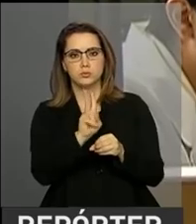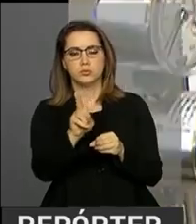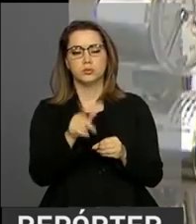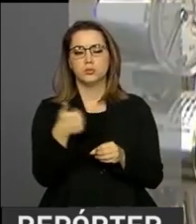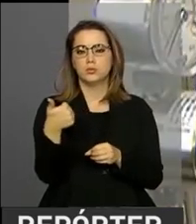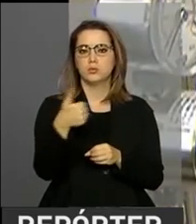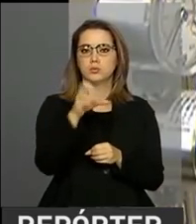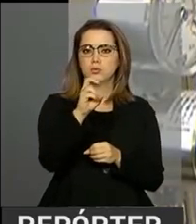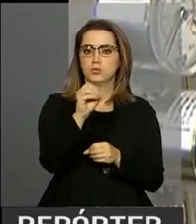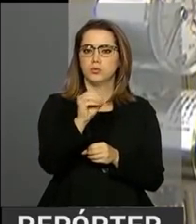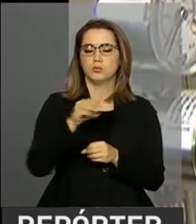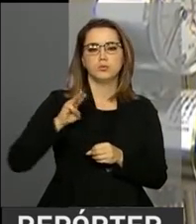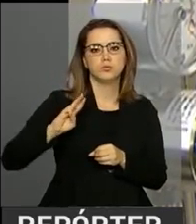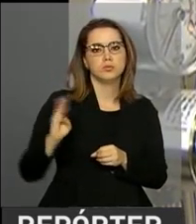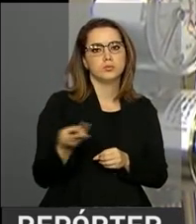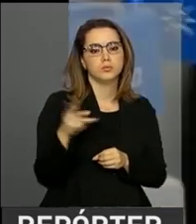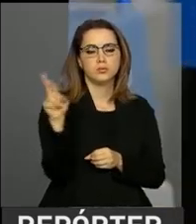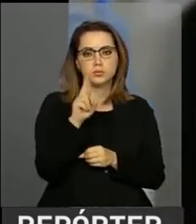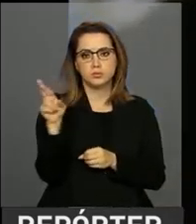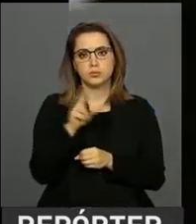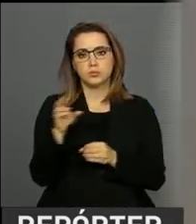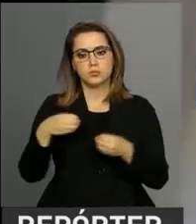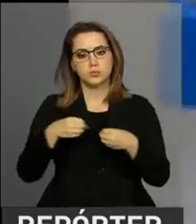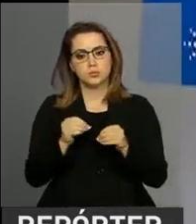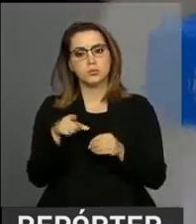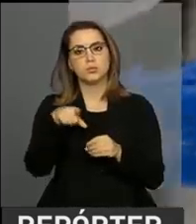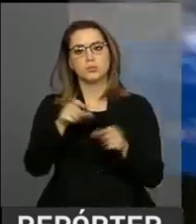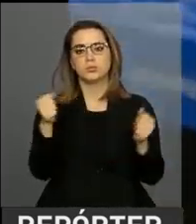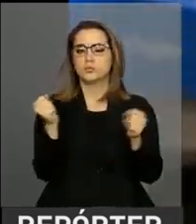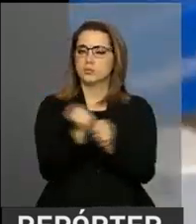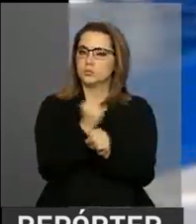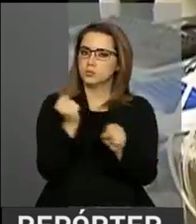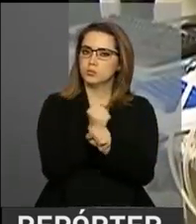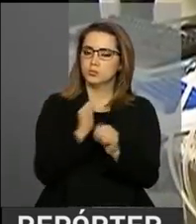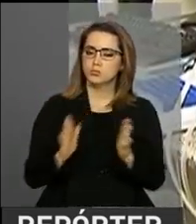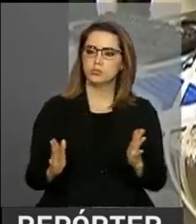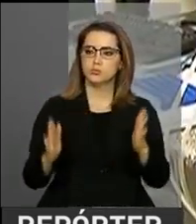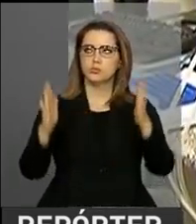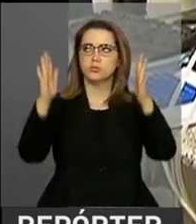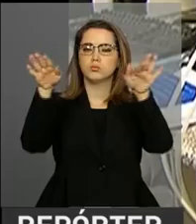de R$150 milhões para a construção do prédio e quase